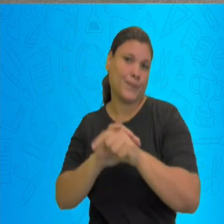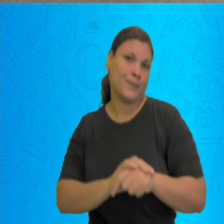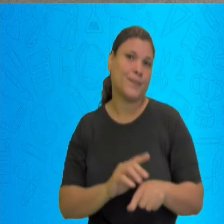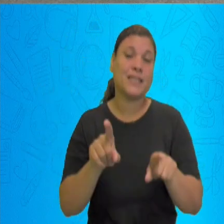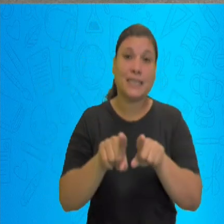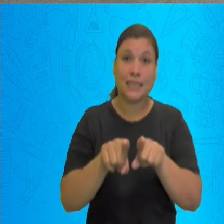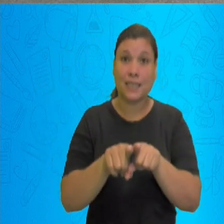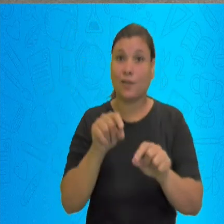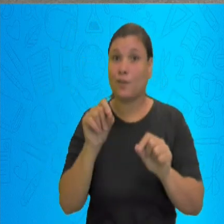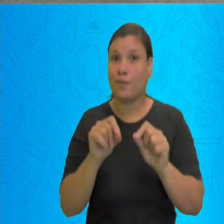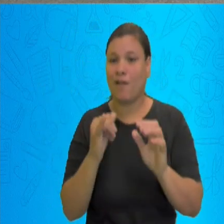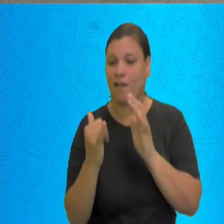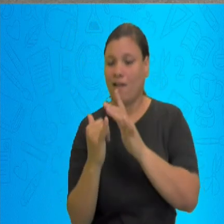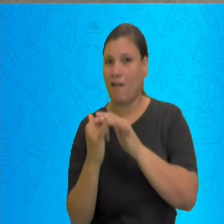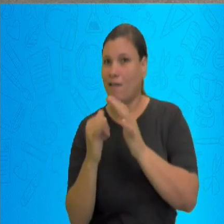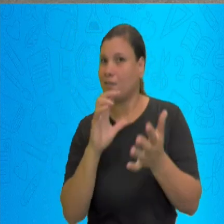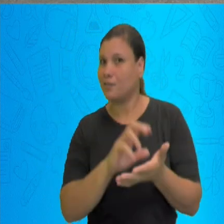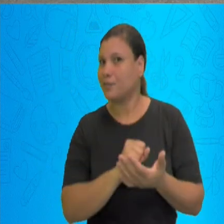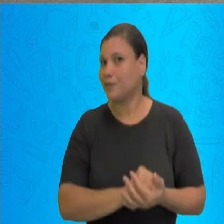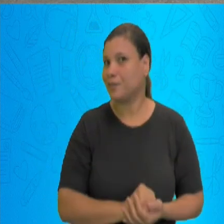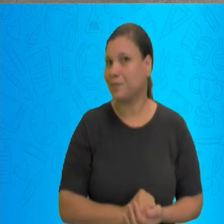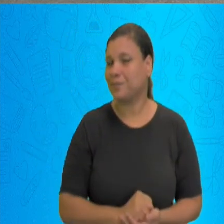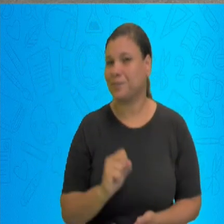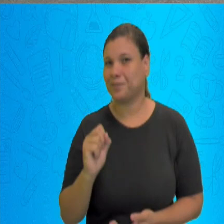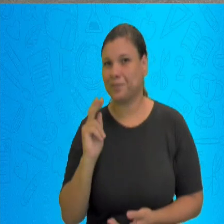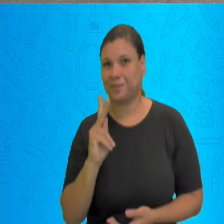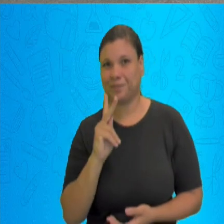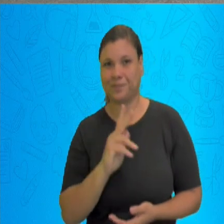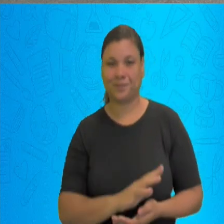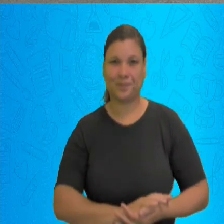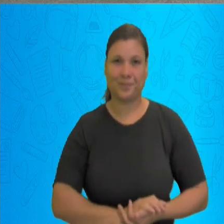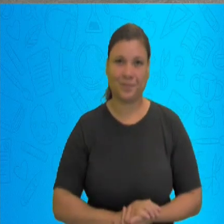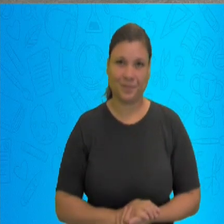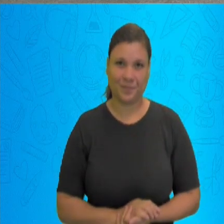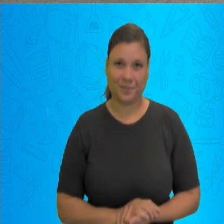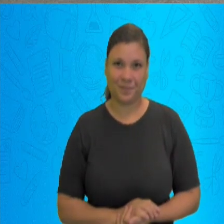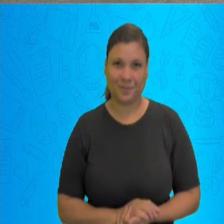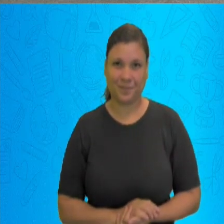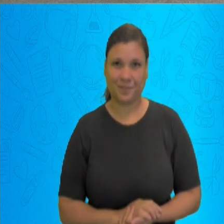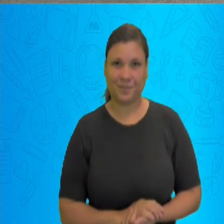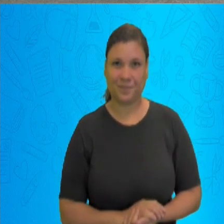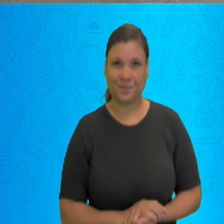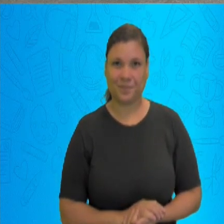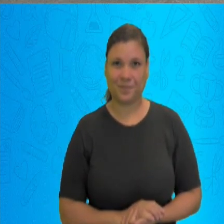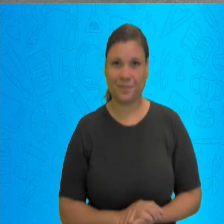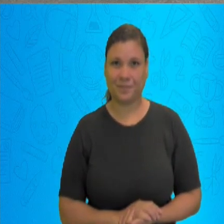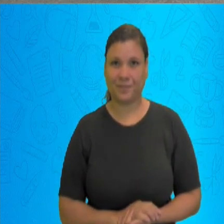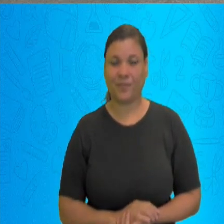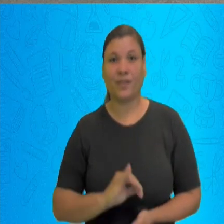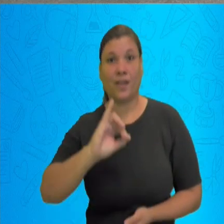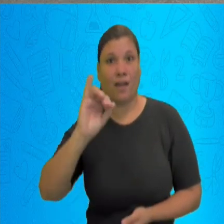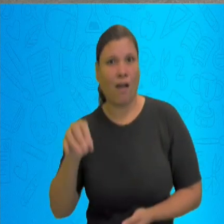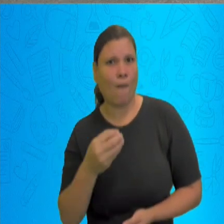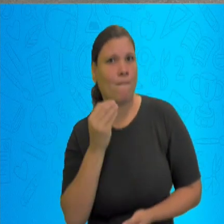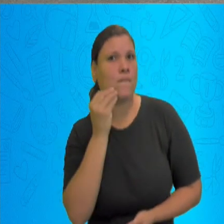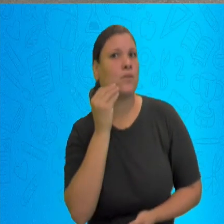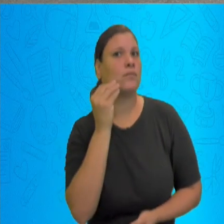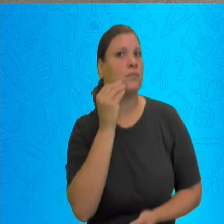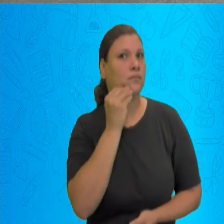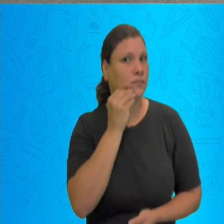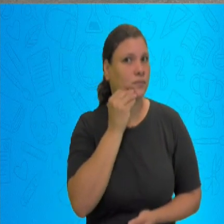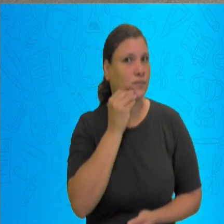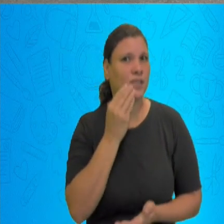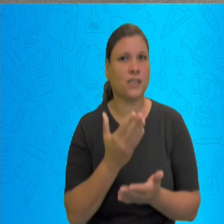tela. Se inscreva no nosso canal do YouTube, SMED-GV. Aproveitem esse